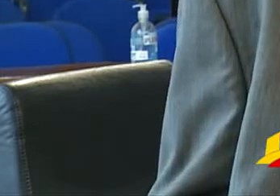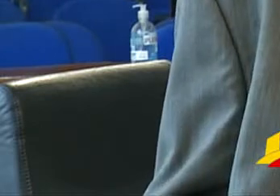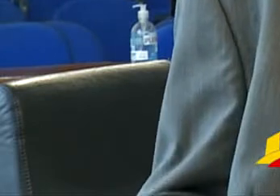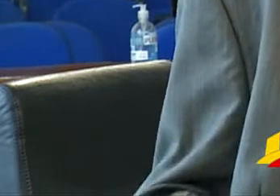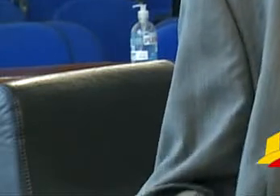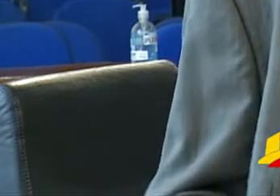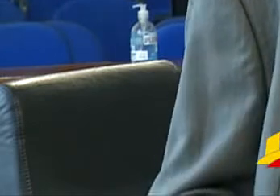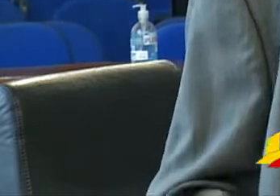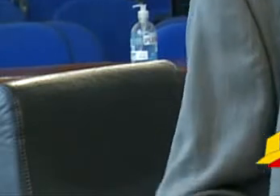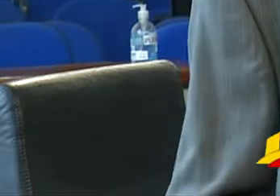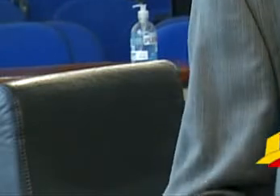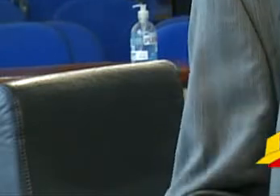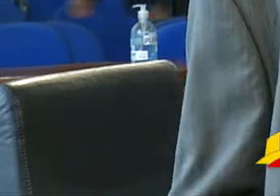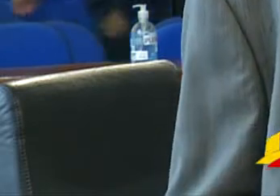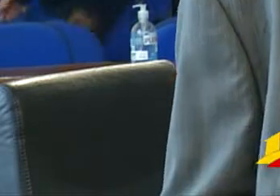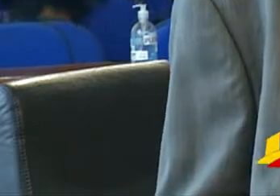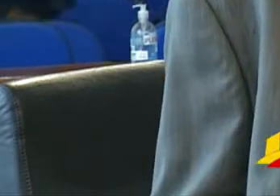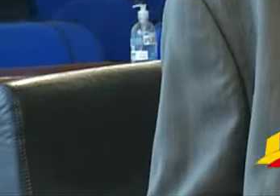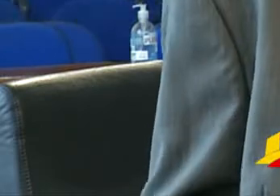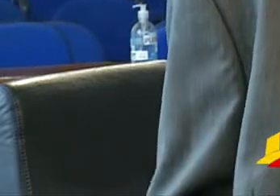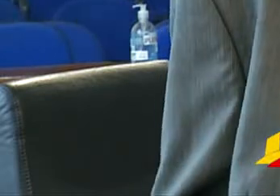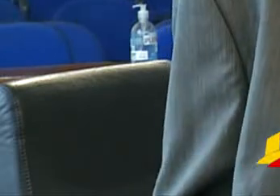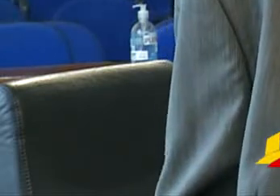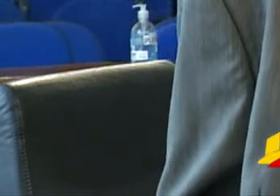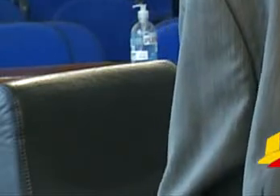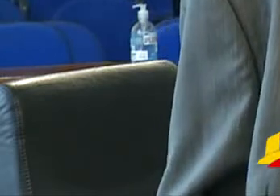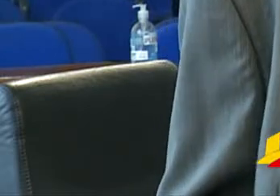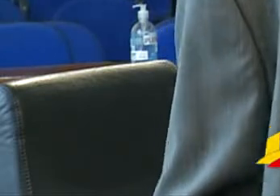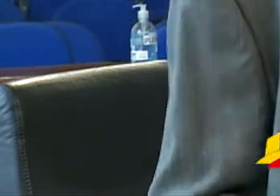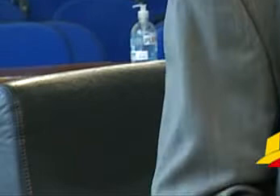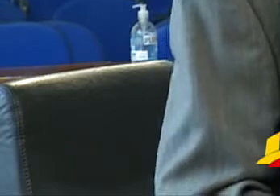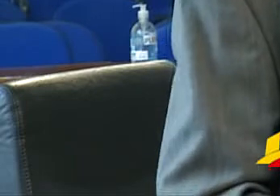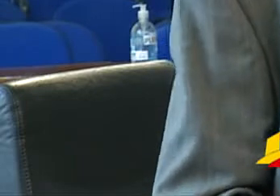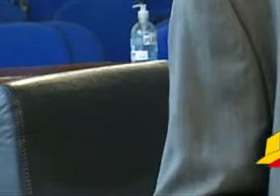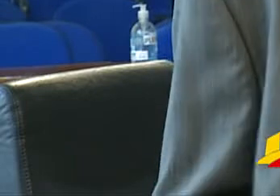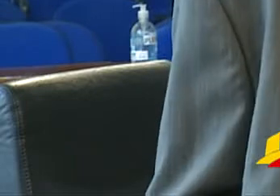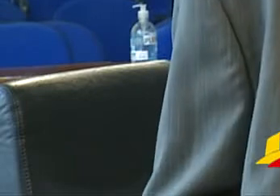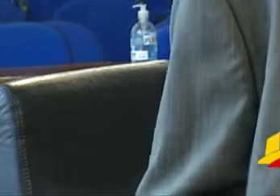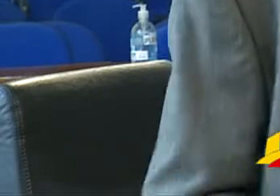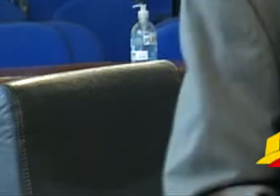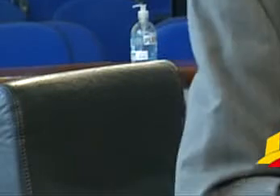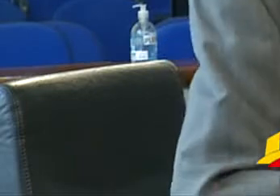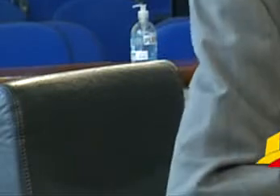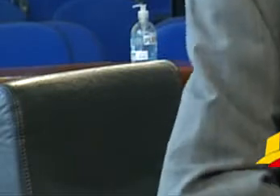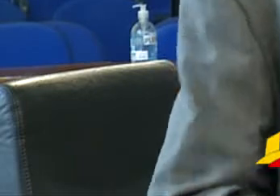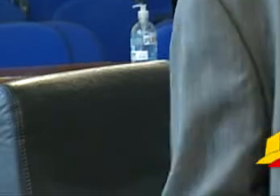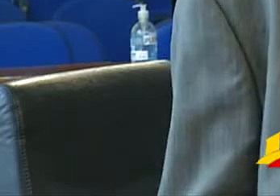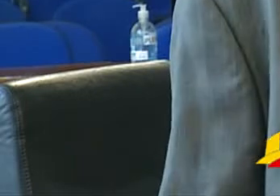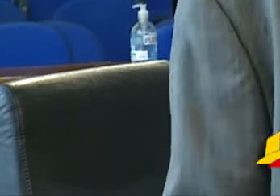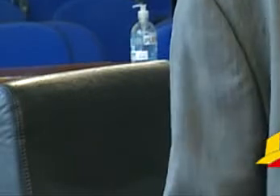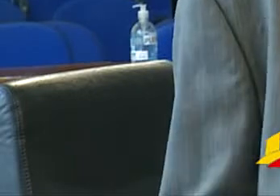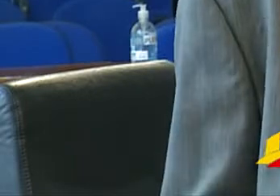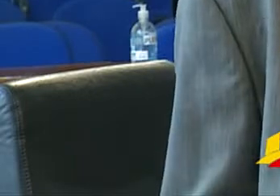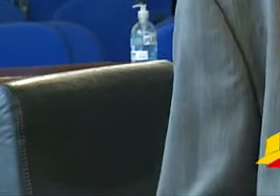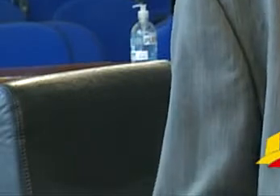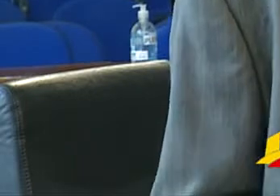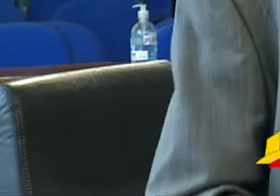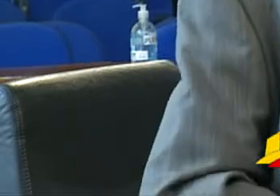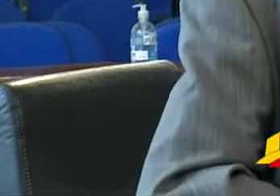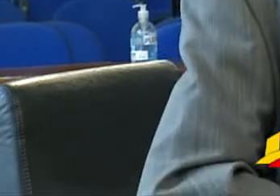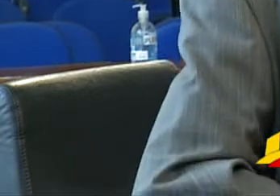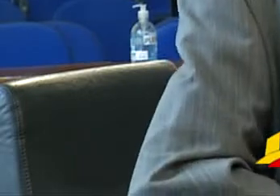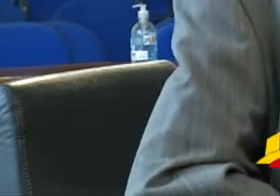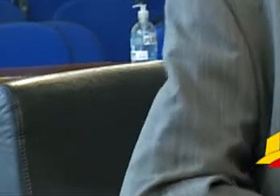comissão vamos votar de acordo com está aí porque senão seria incoerência os demais tem que ter não vamos riscar nada não